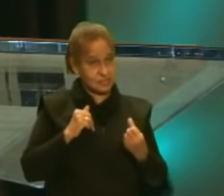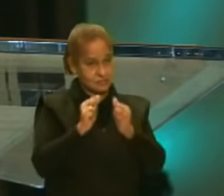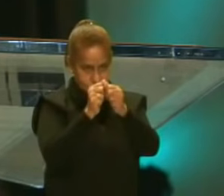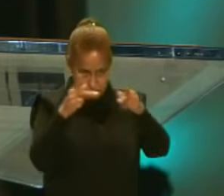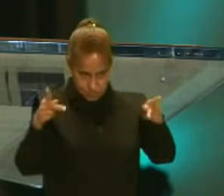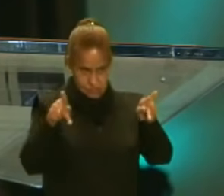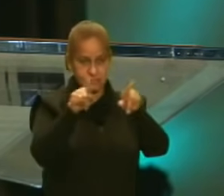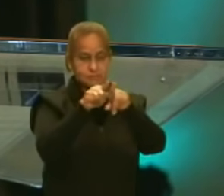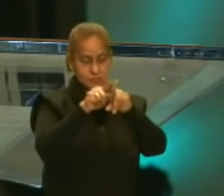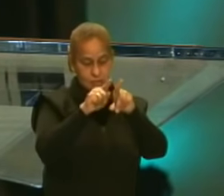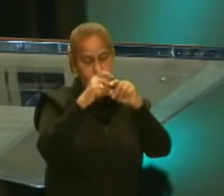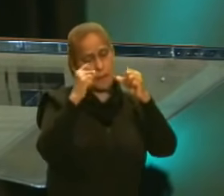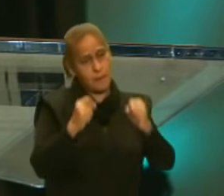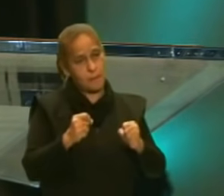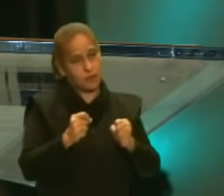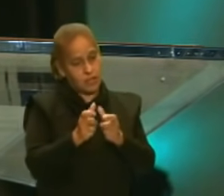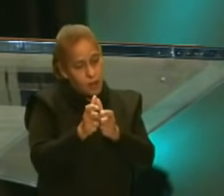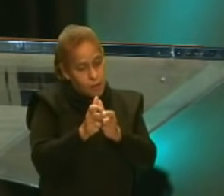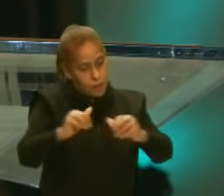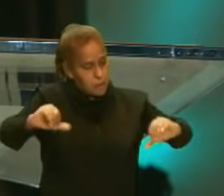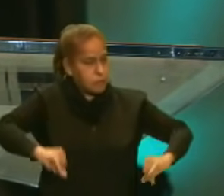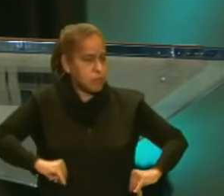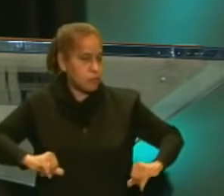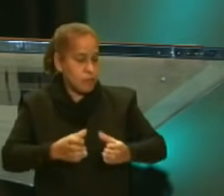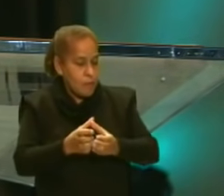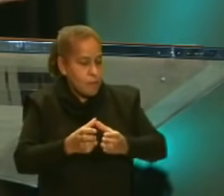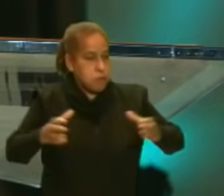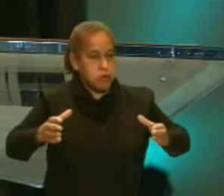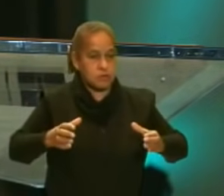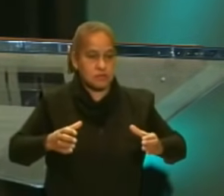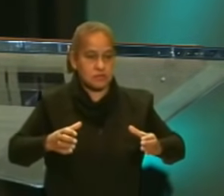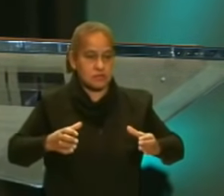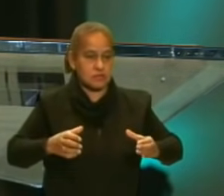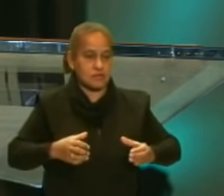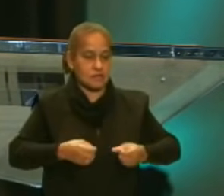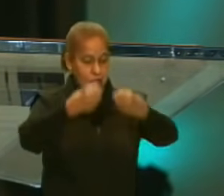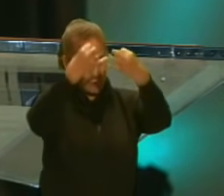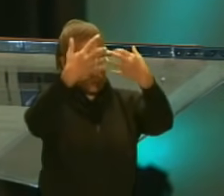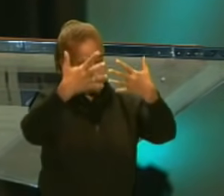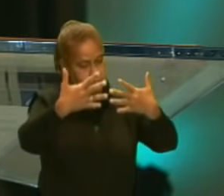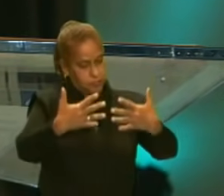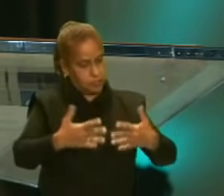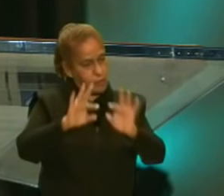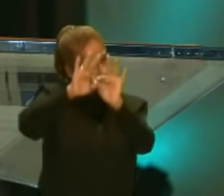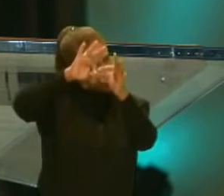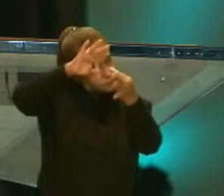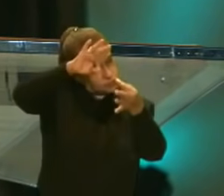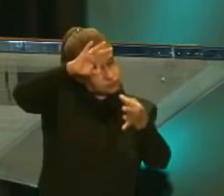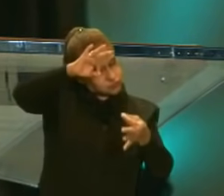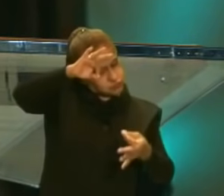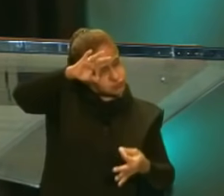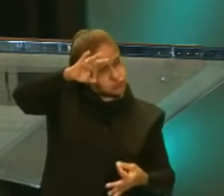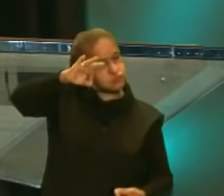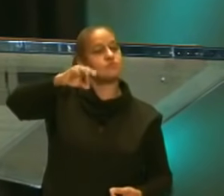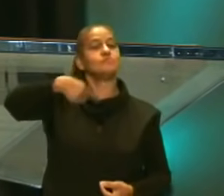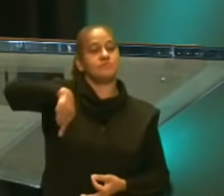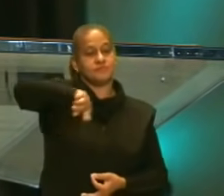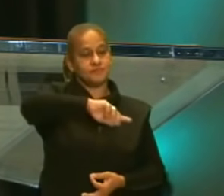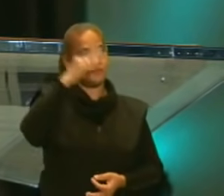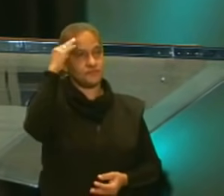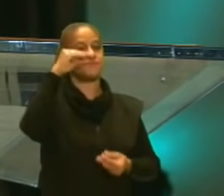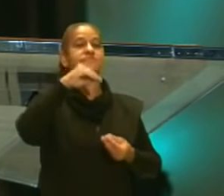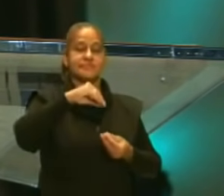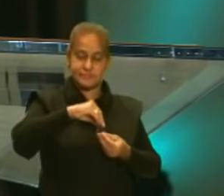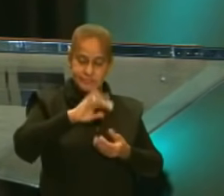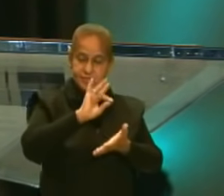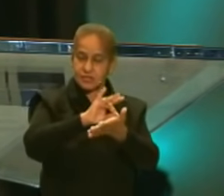Apocalipse, onde a grande tribulação vai ser descrita com mais detalhes, nesses capítulos.